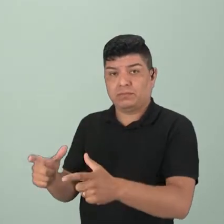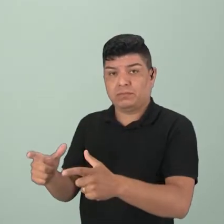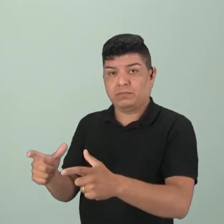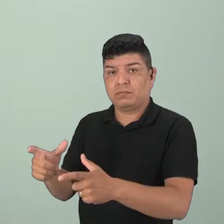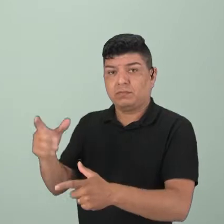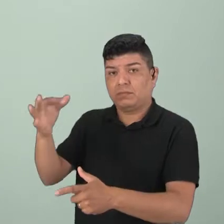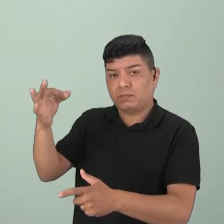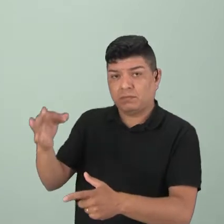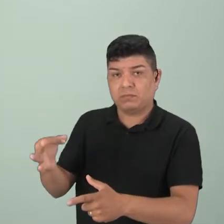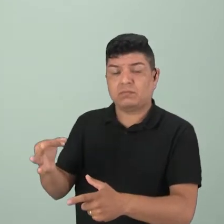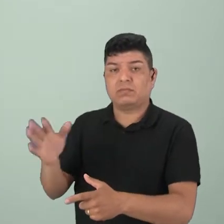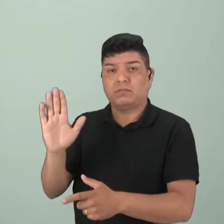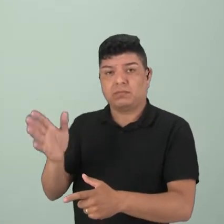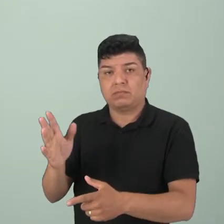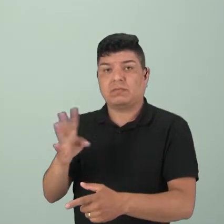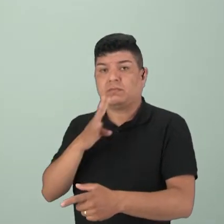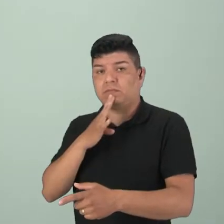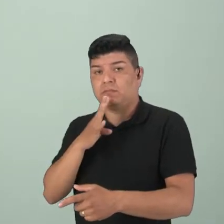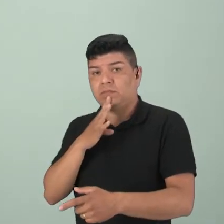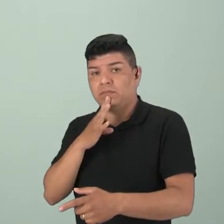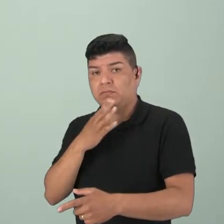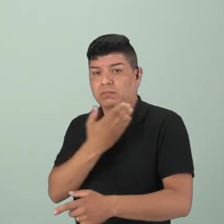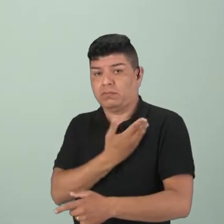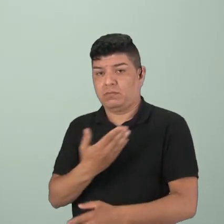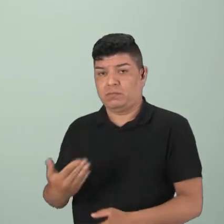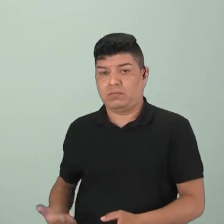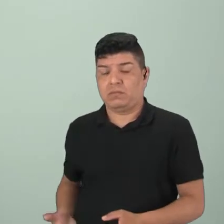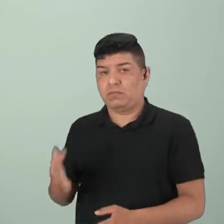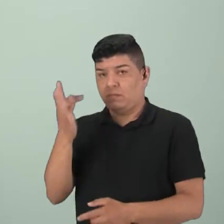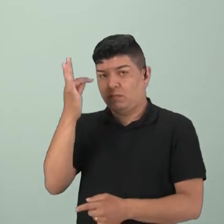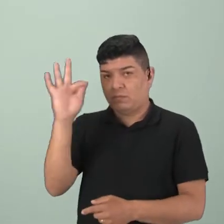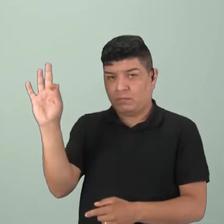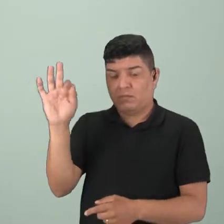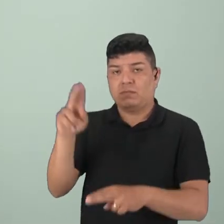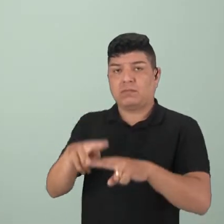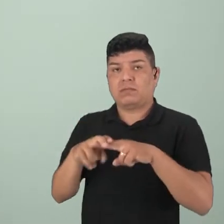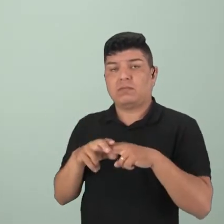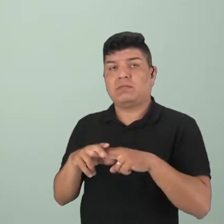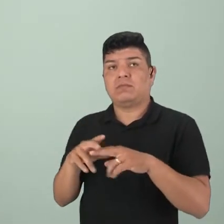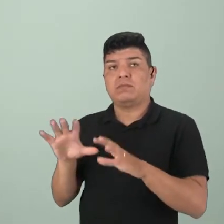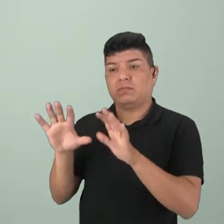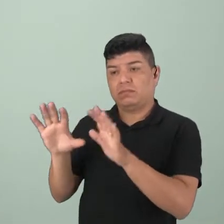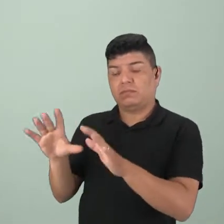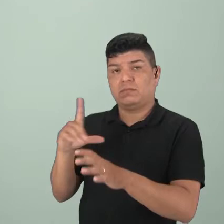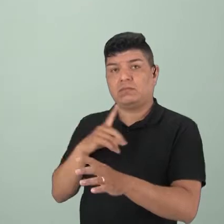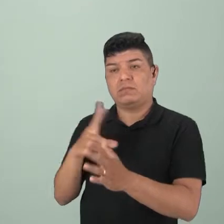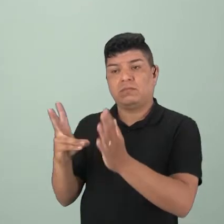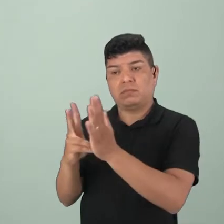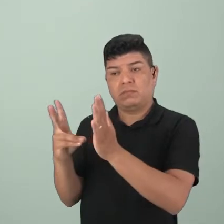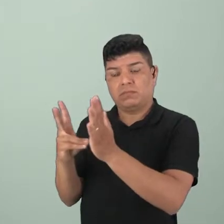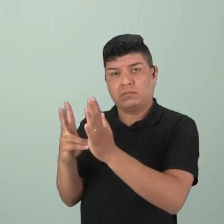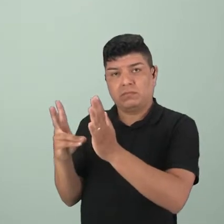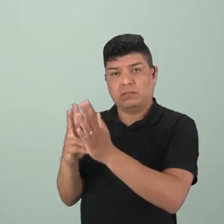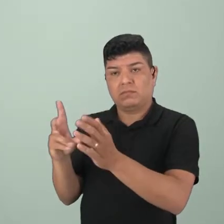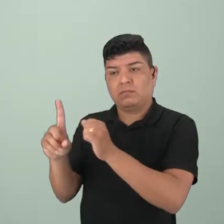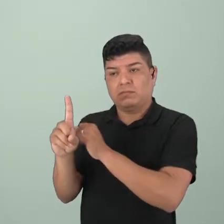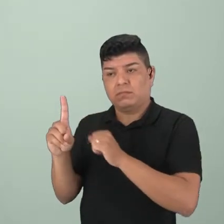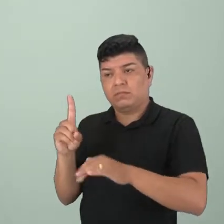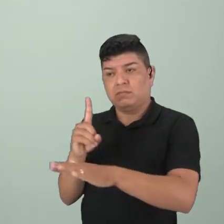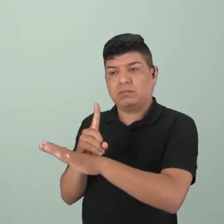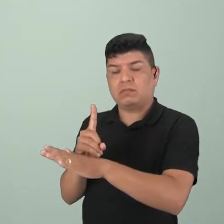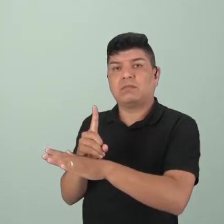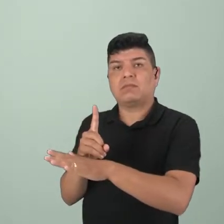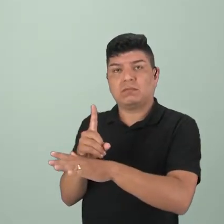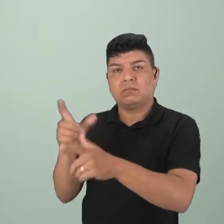terras demarcadas, reconhecidas pelo governo federal, e ali a gente tem então esses indígenas, essa sociedade,